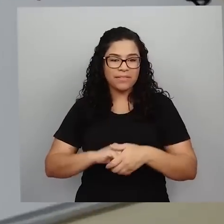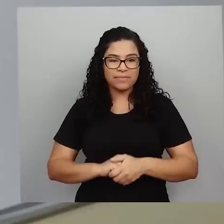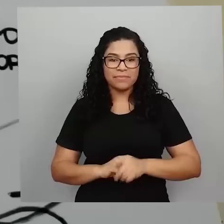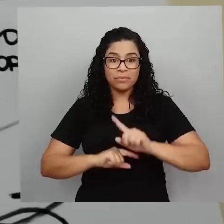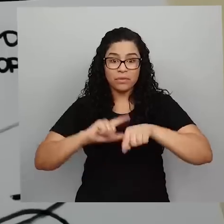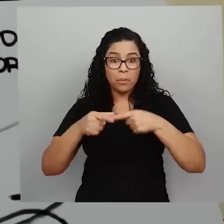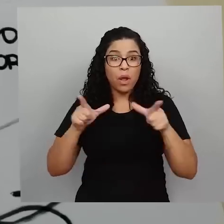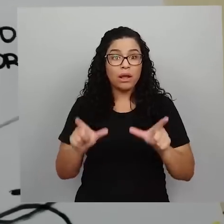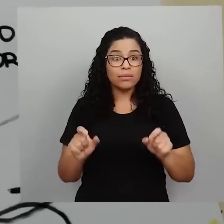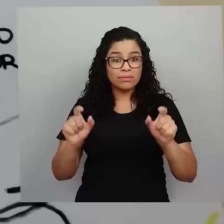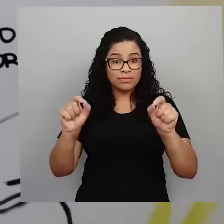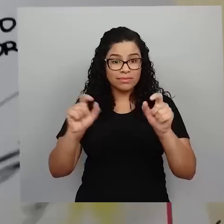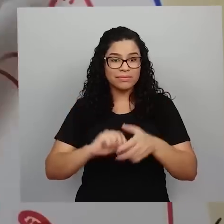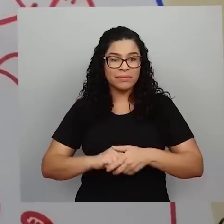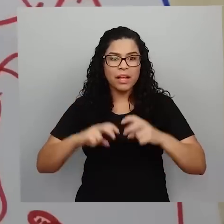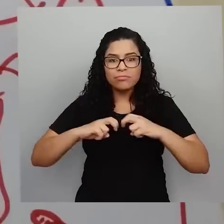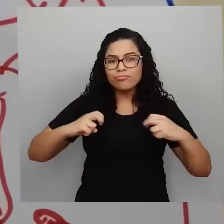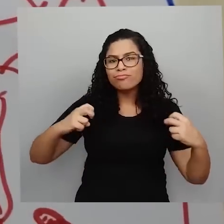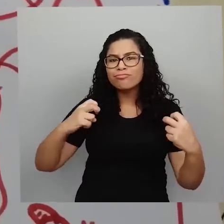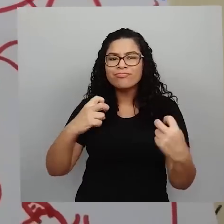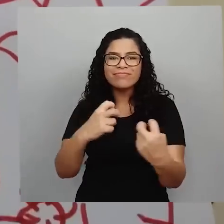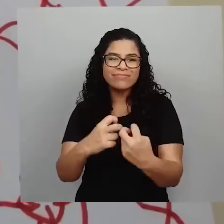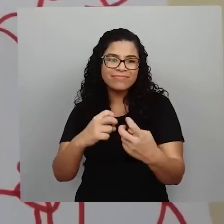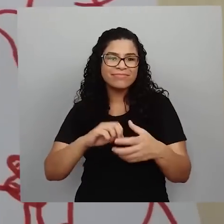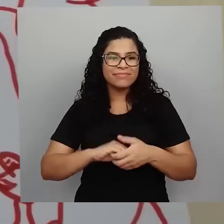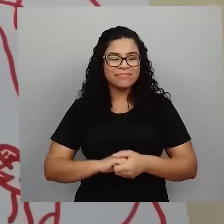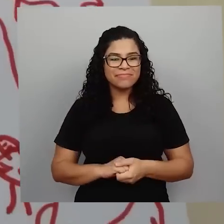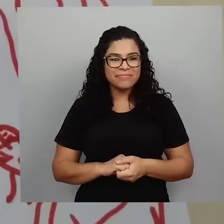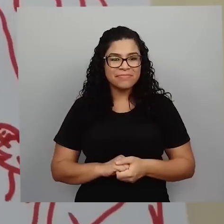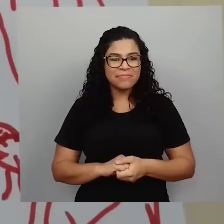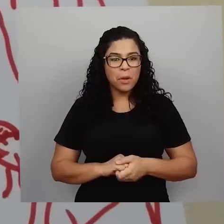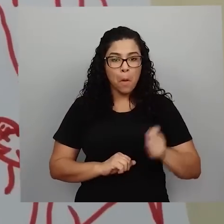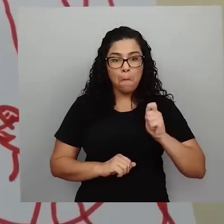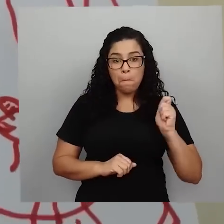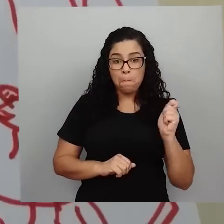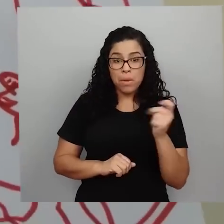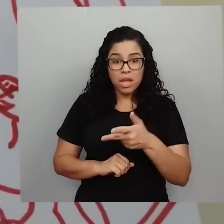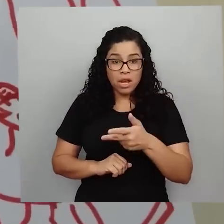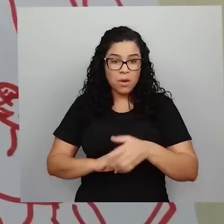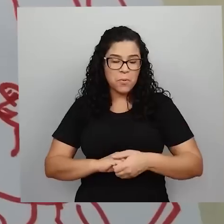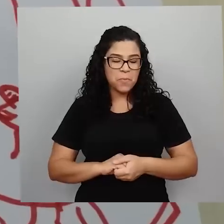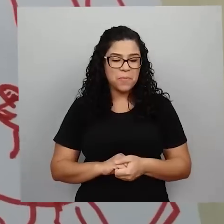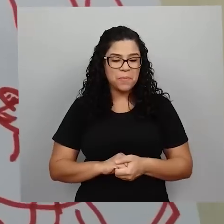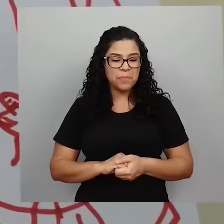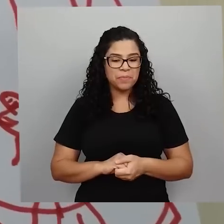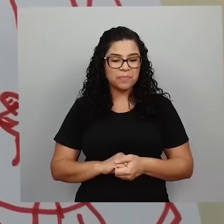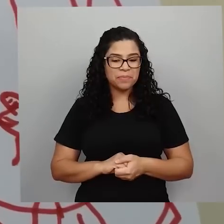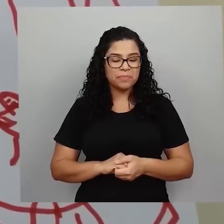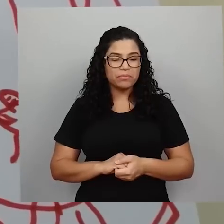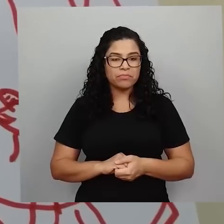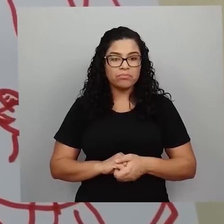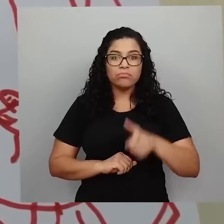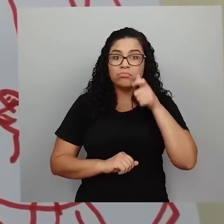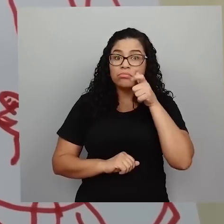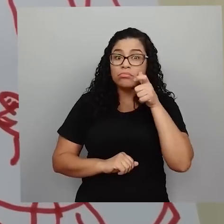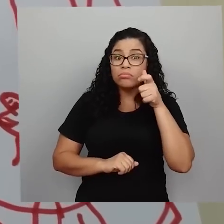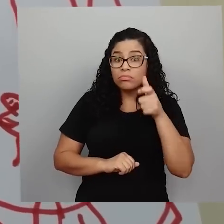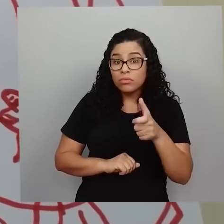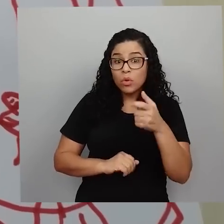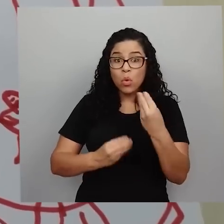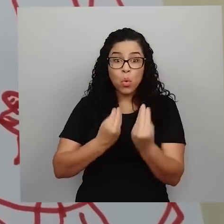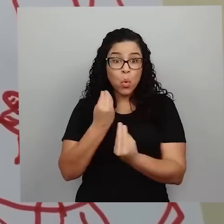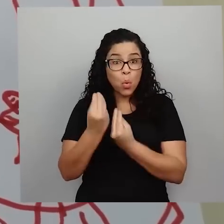caranguejo, ciranda, cirandinha, o peão entrou na roda. É muito interessante